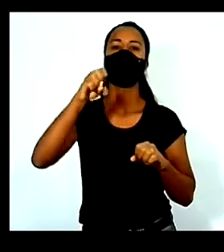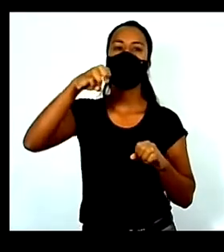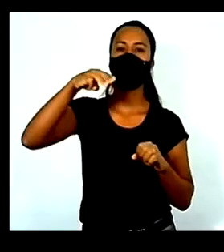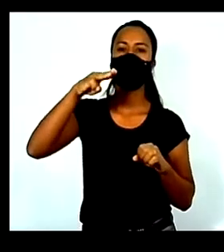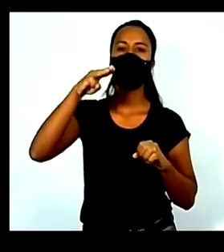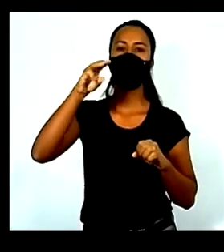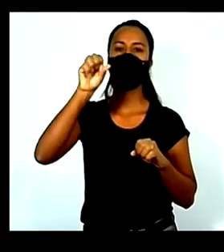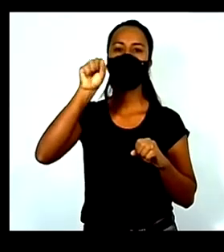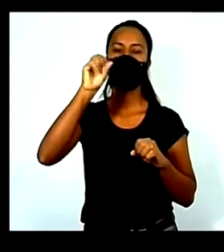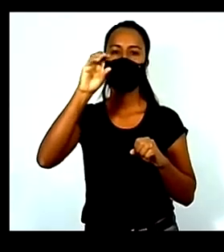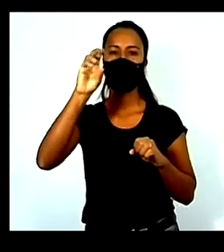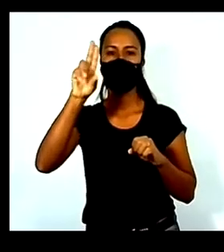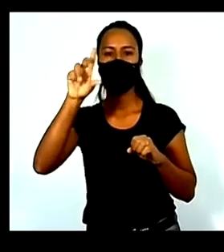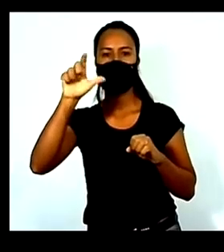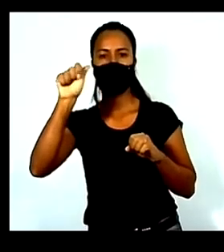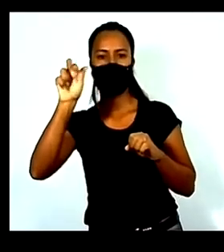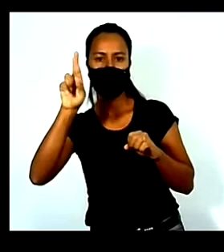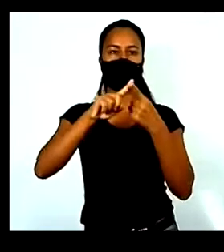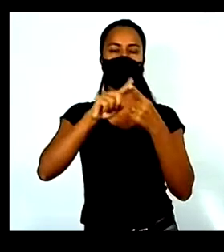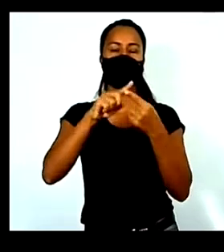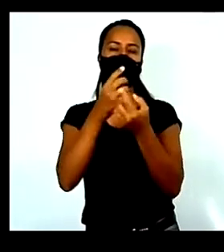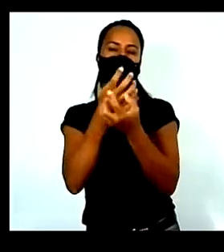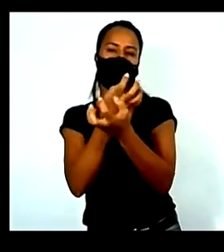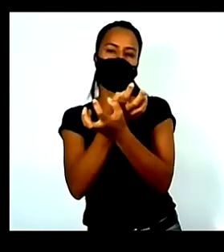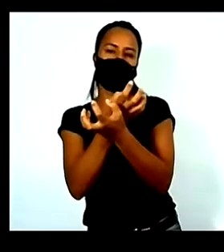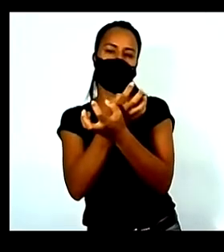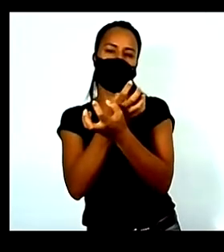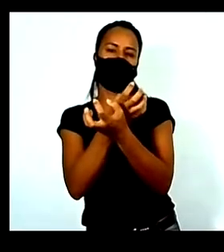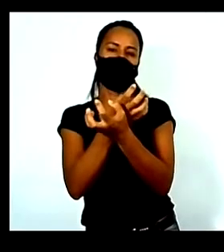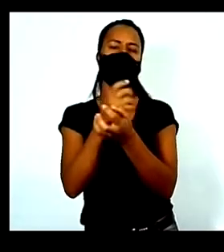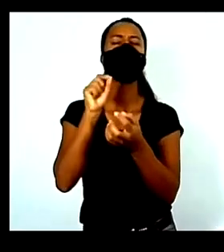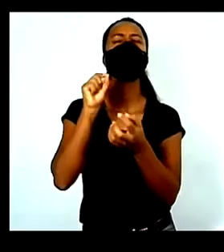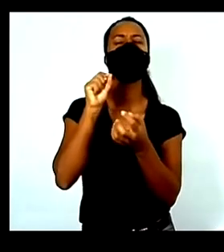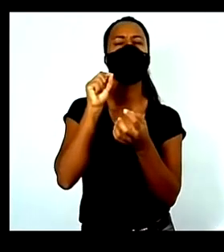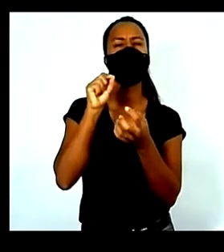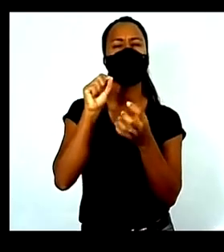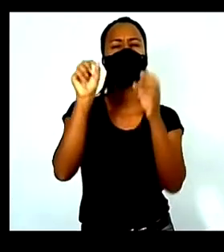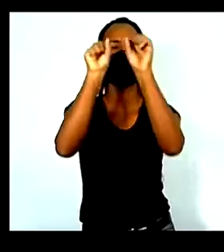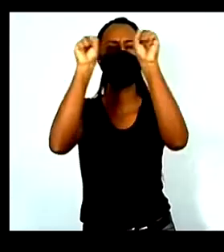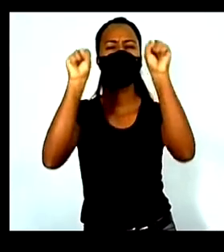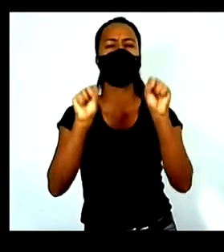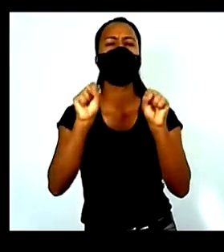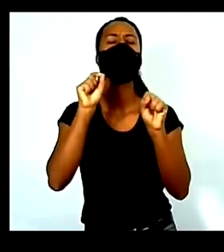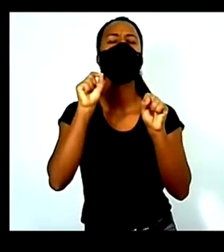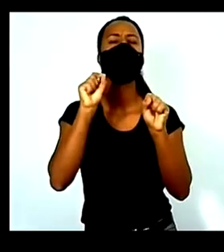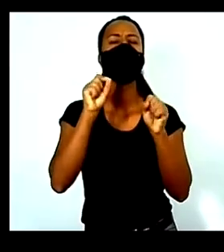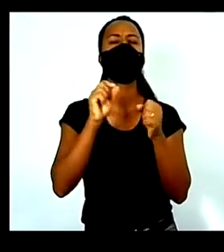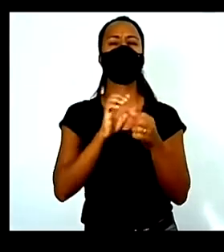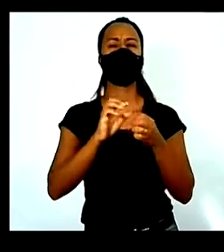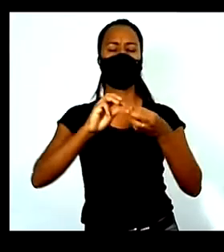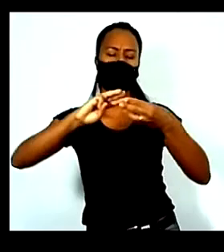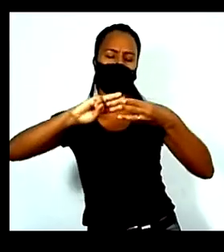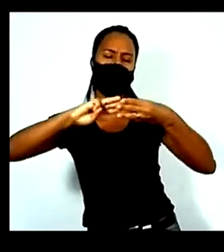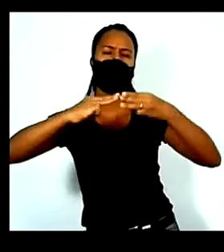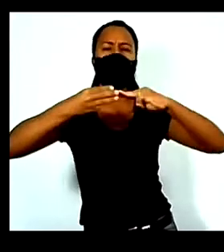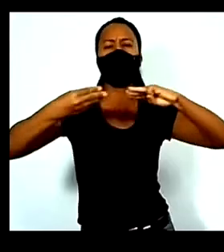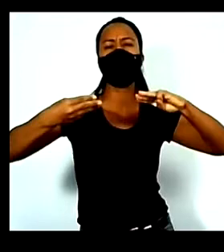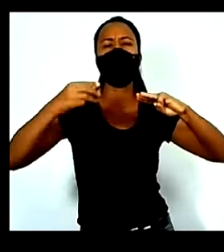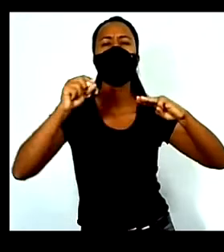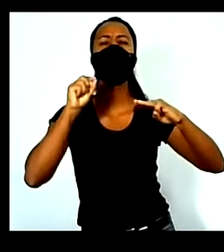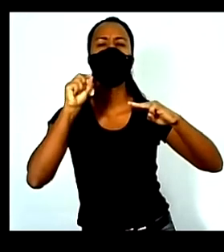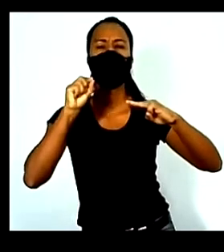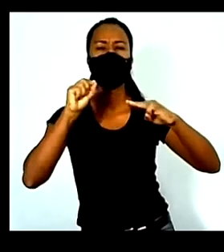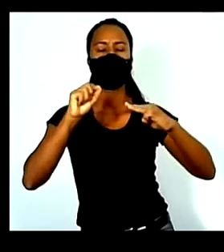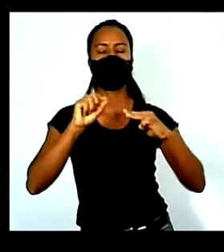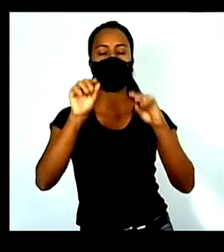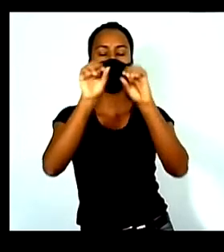temos o sistema esquelético e muscular. O que é o sistema esquelético? O que é o sistema muscular? Como o próprio nome já diz, o